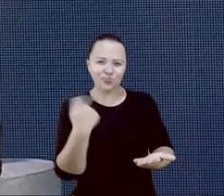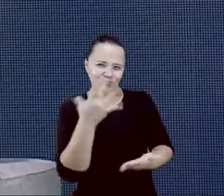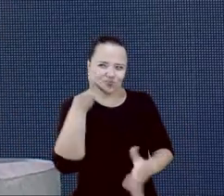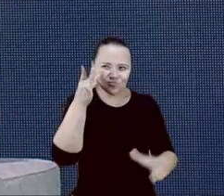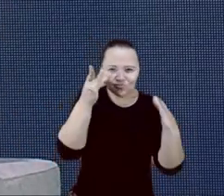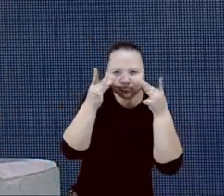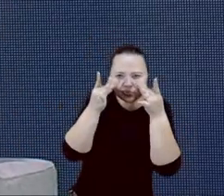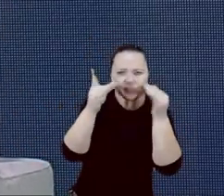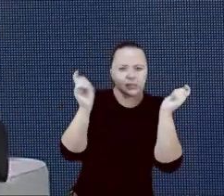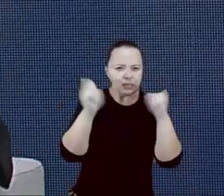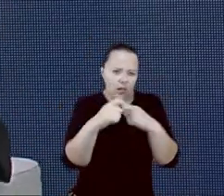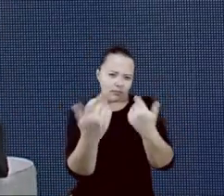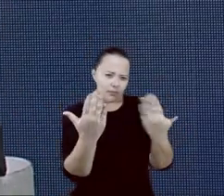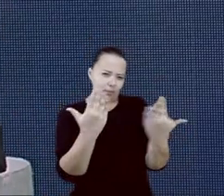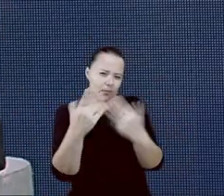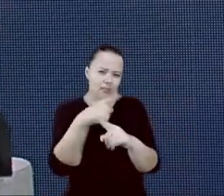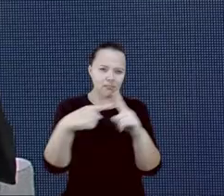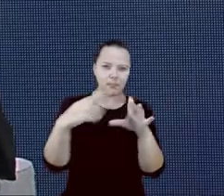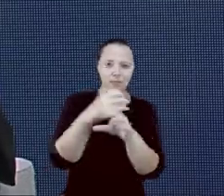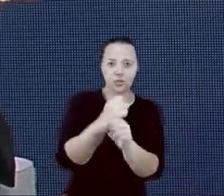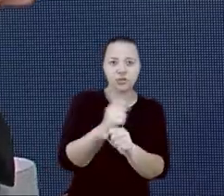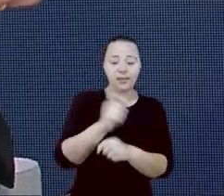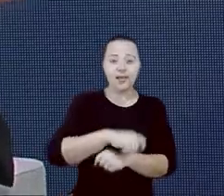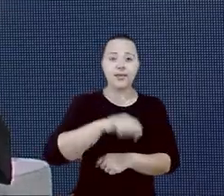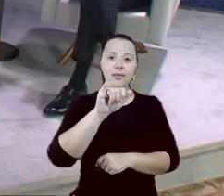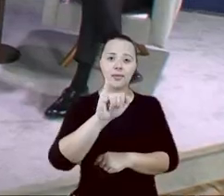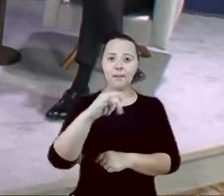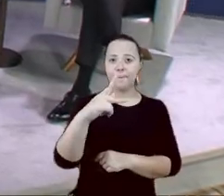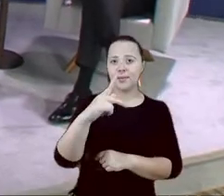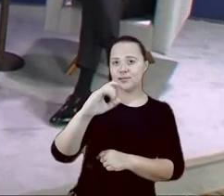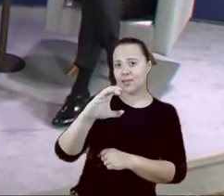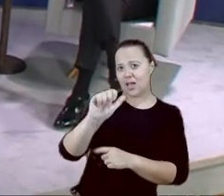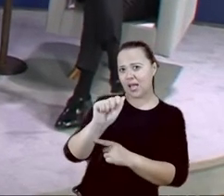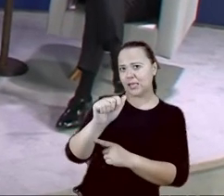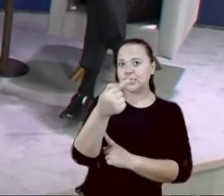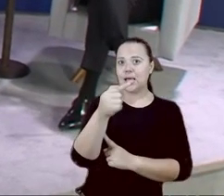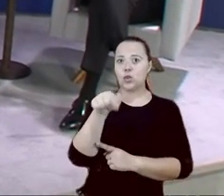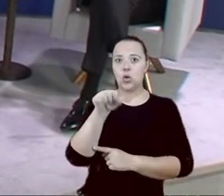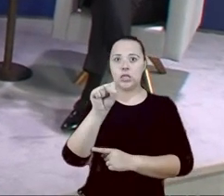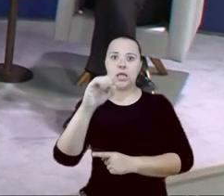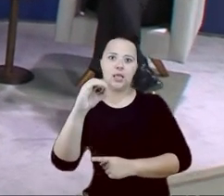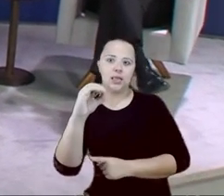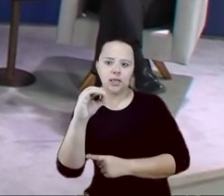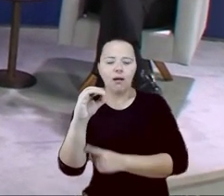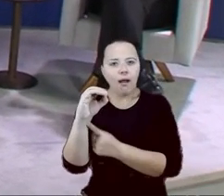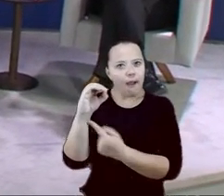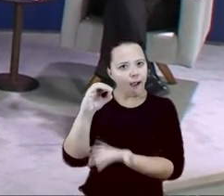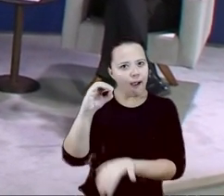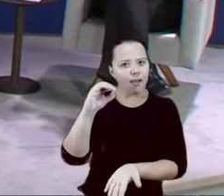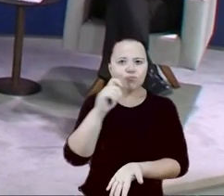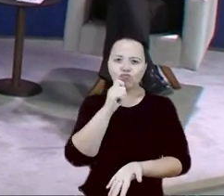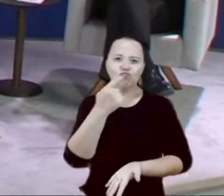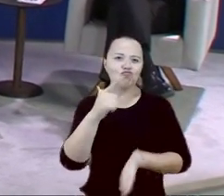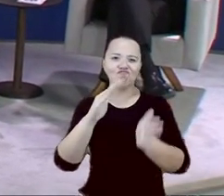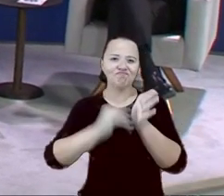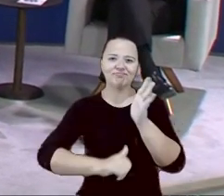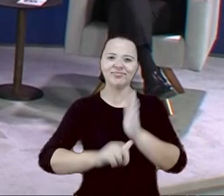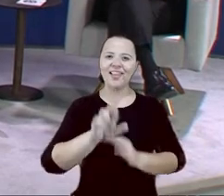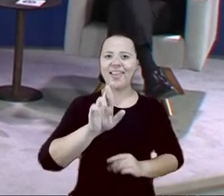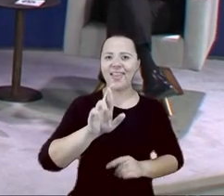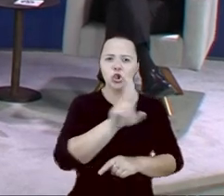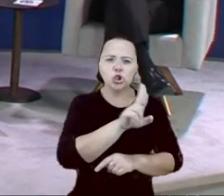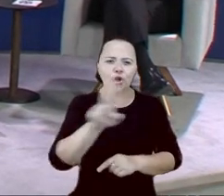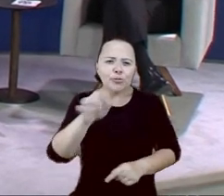Média a IPCA mais 7,80 um papel isento de R em nomes bons